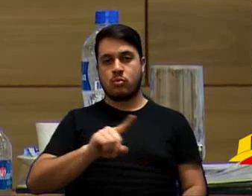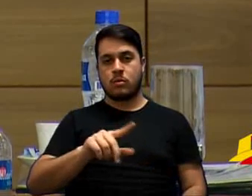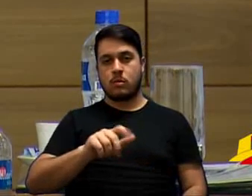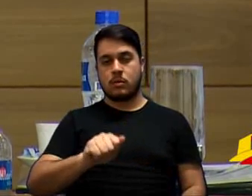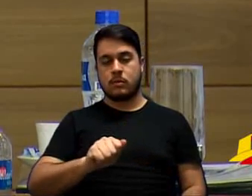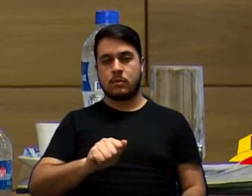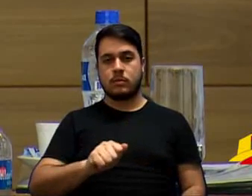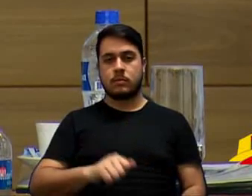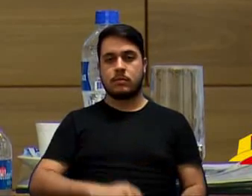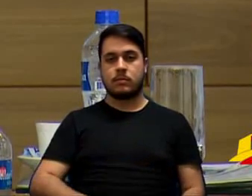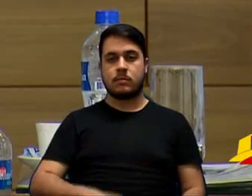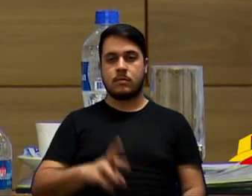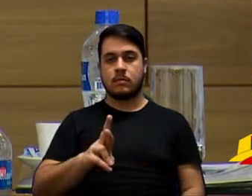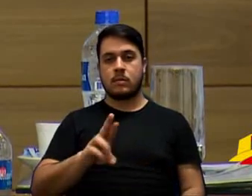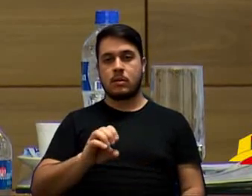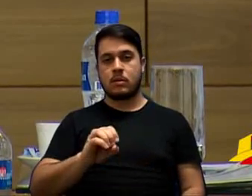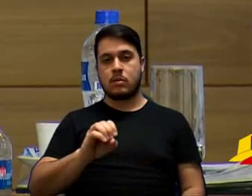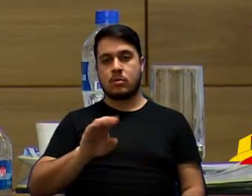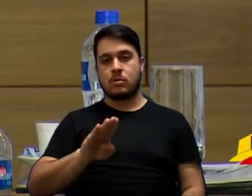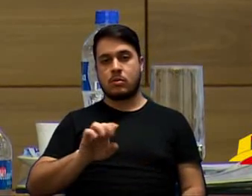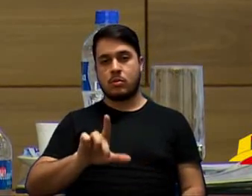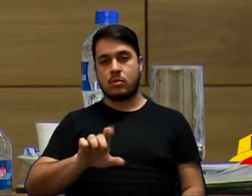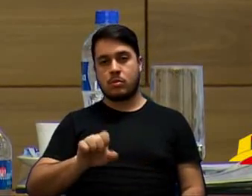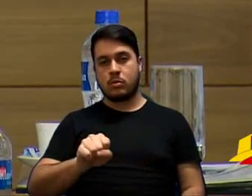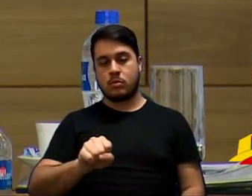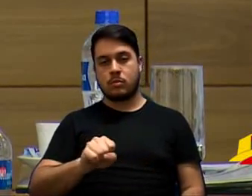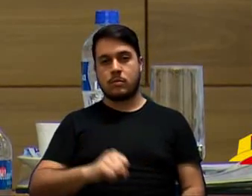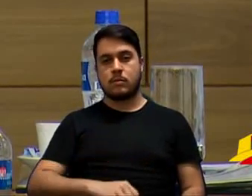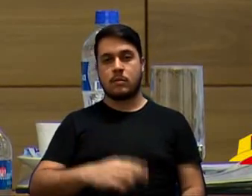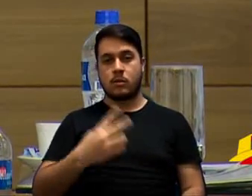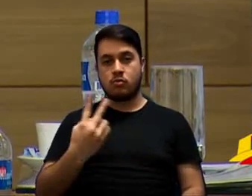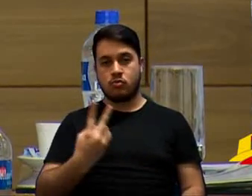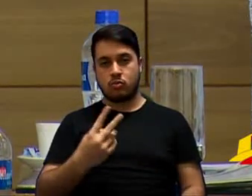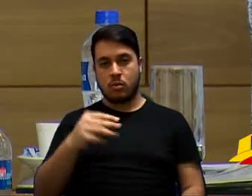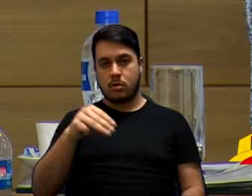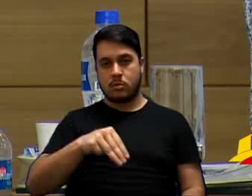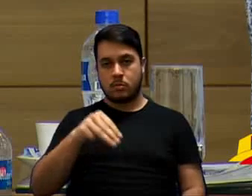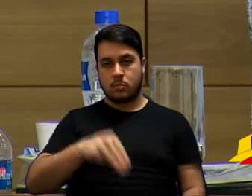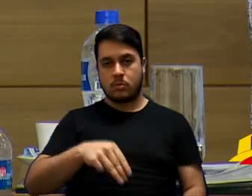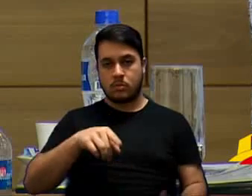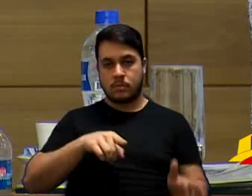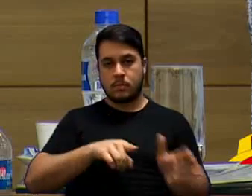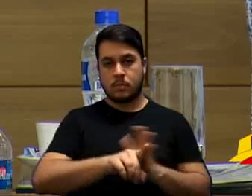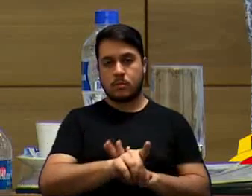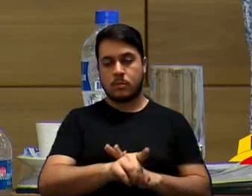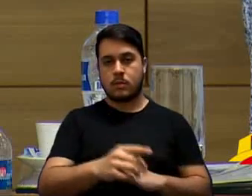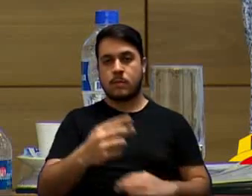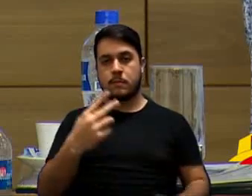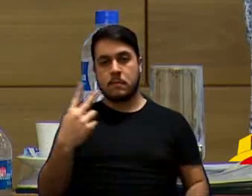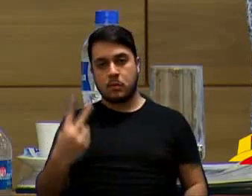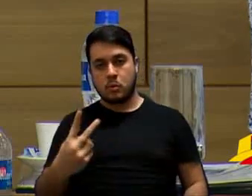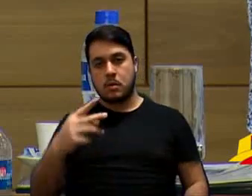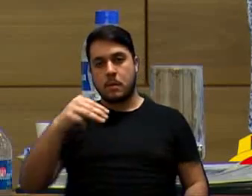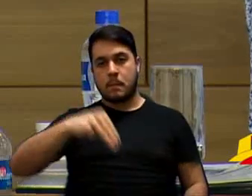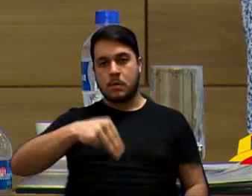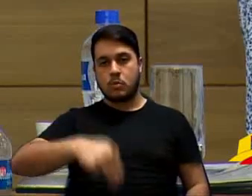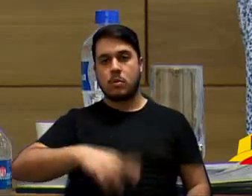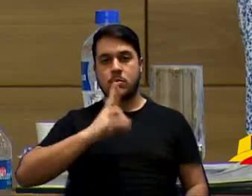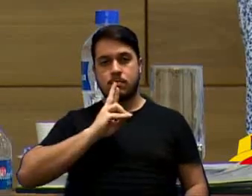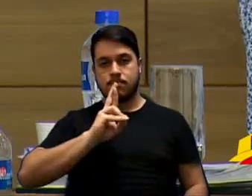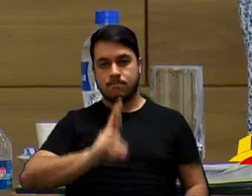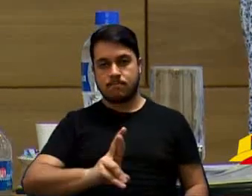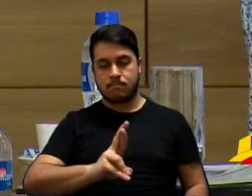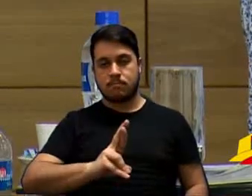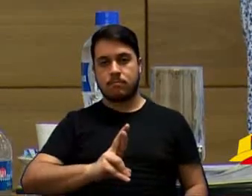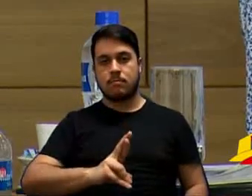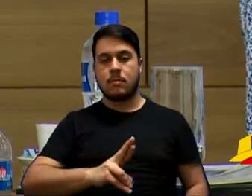óbice e onu e dois minutos pergunta 2 minutos resposta até pra gente poder realmente racionalizar